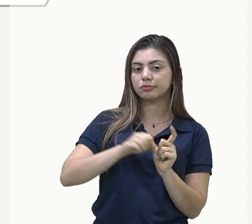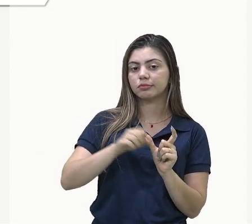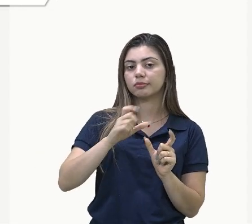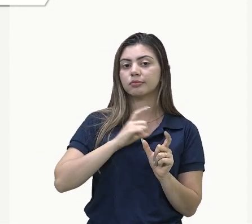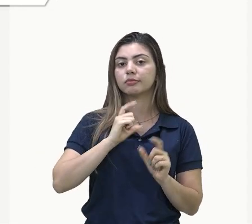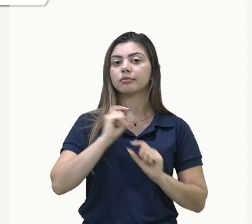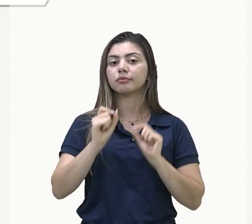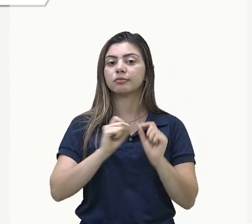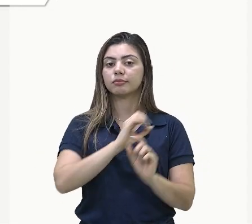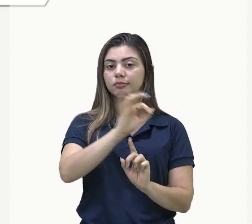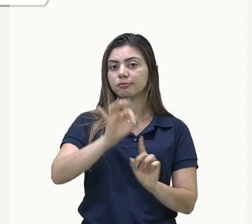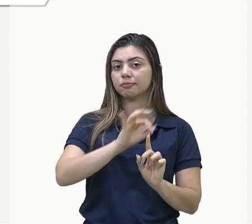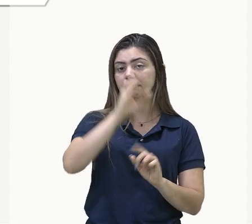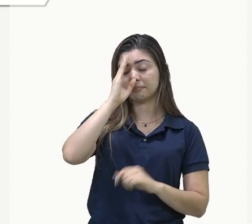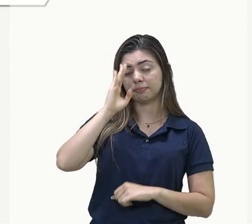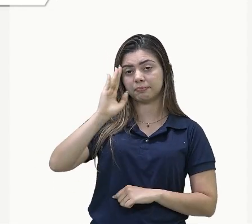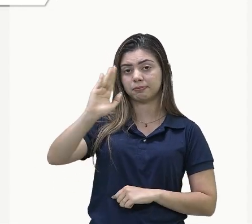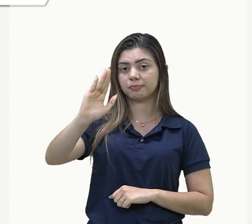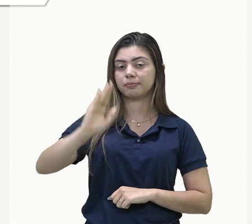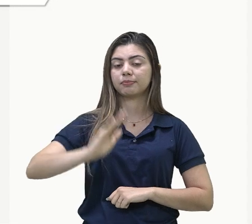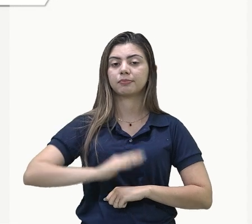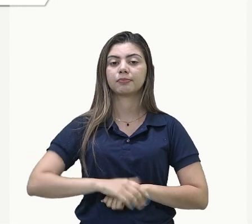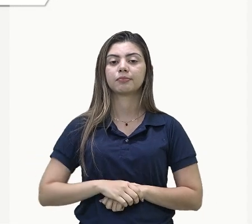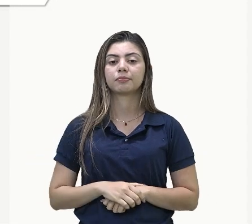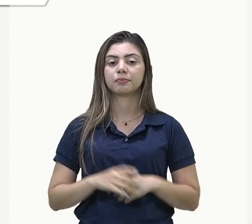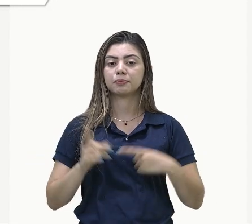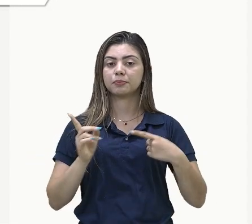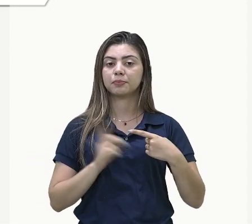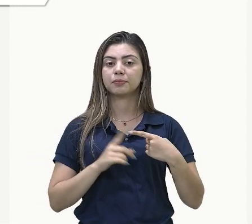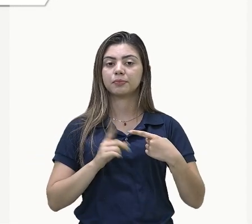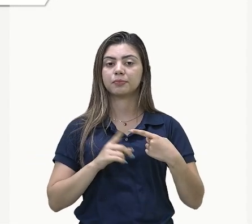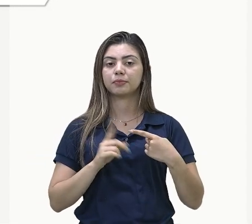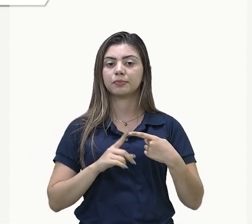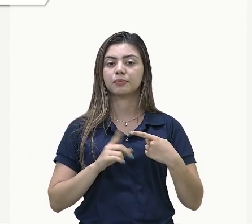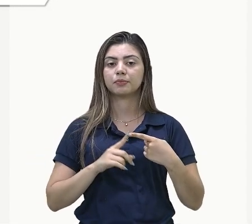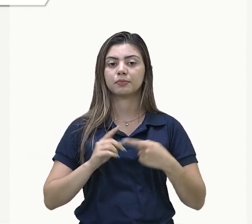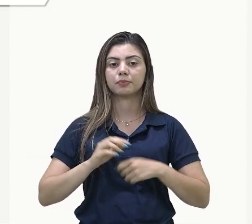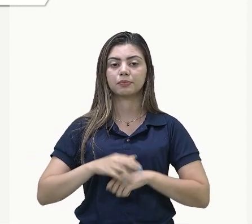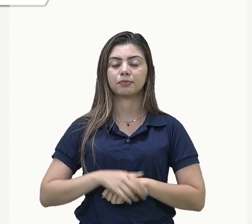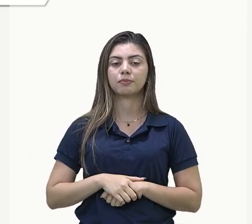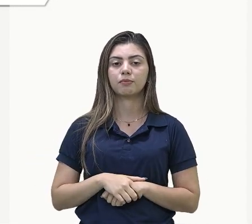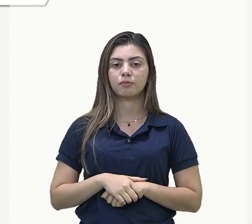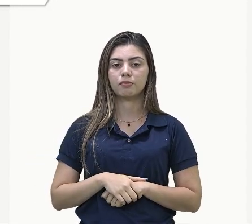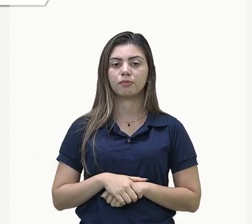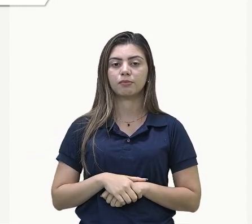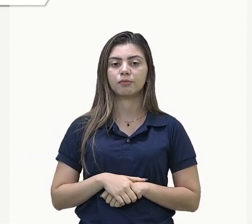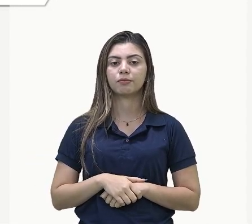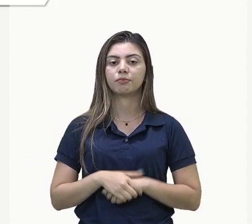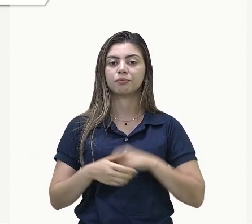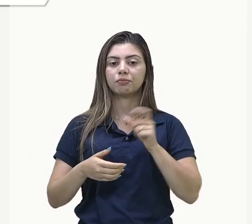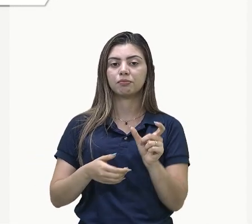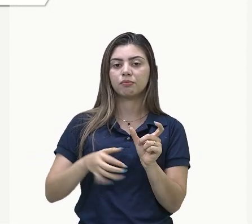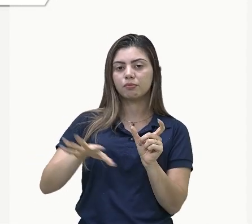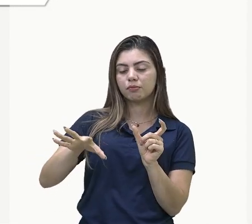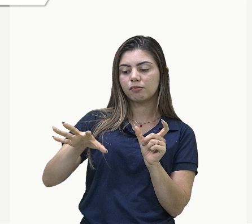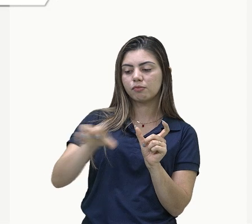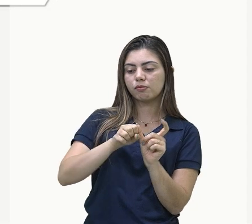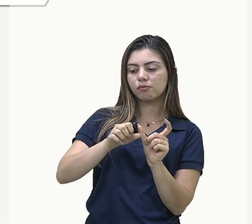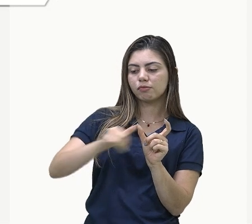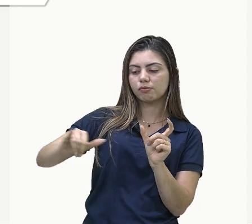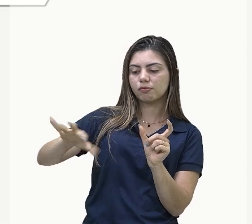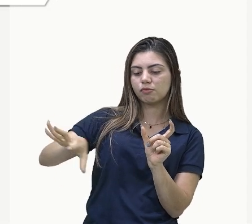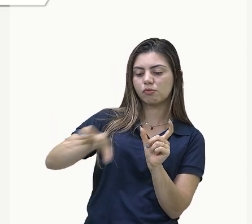seguinte função principal. Olha aí. Converter energia